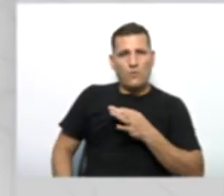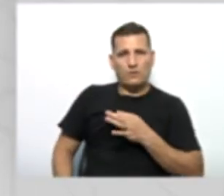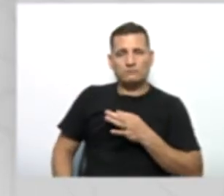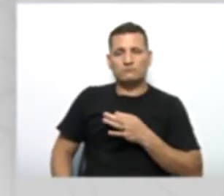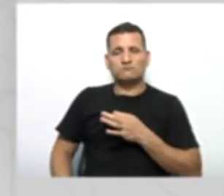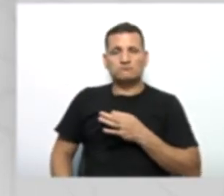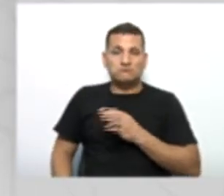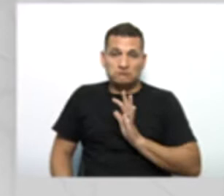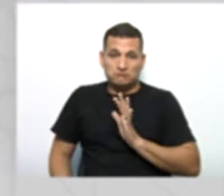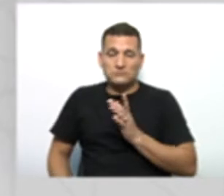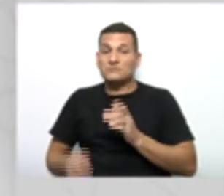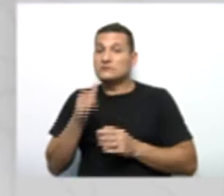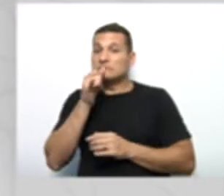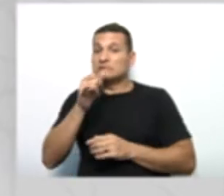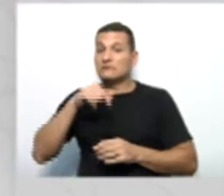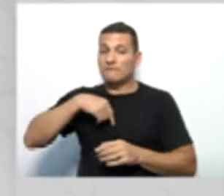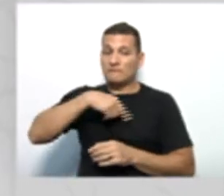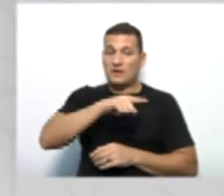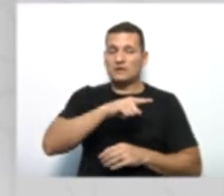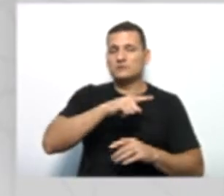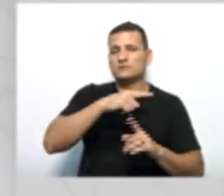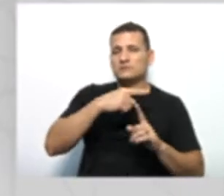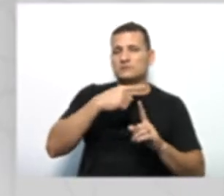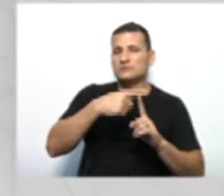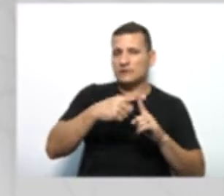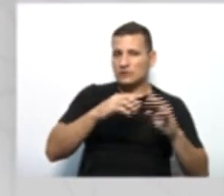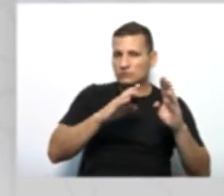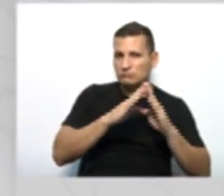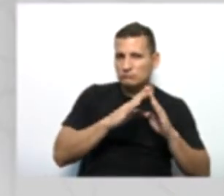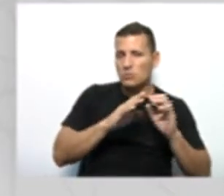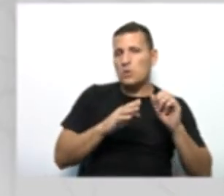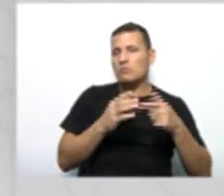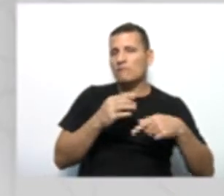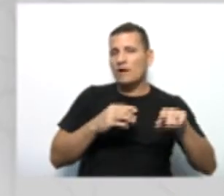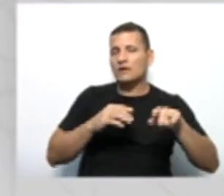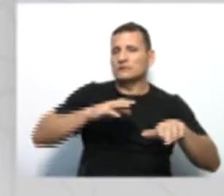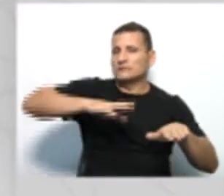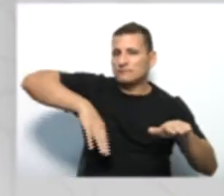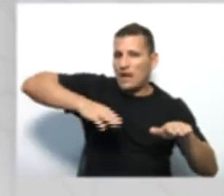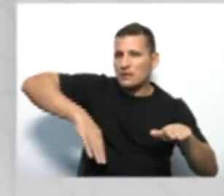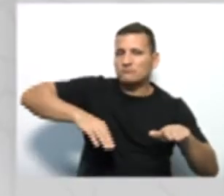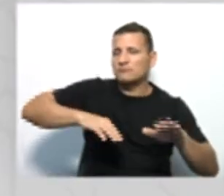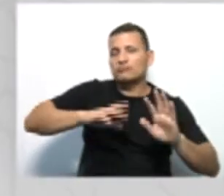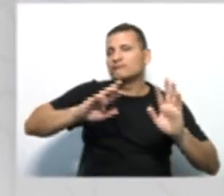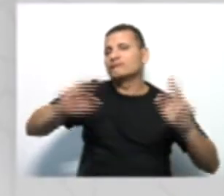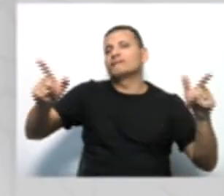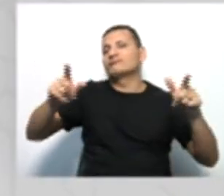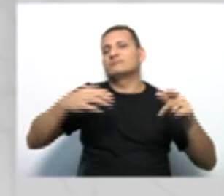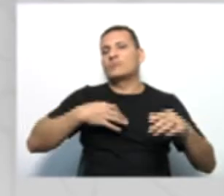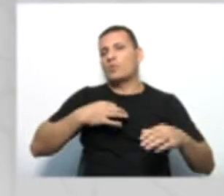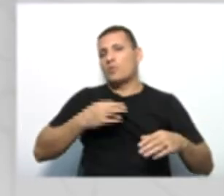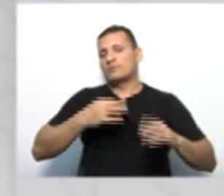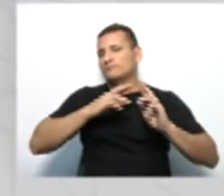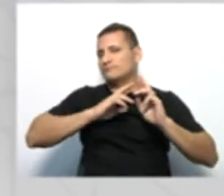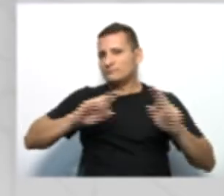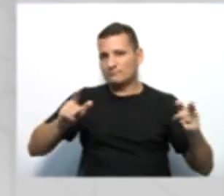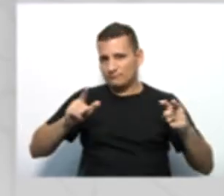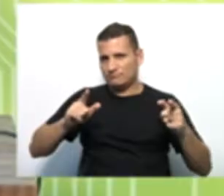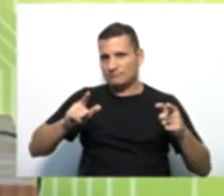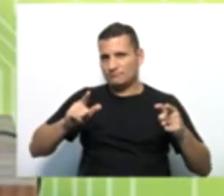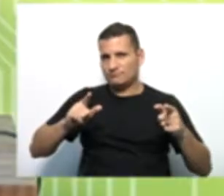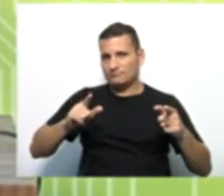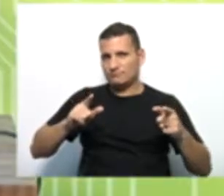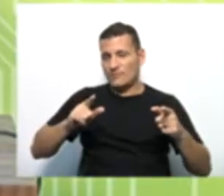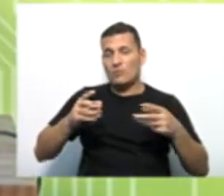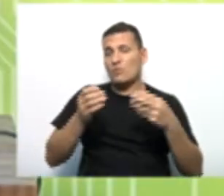que eu me vestiria para ir para uma praia ou para ir ali no rio tomar um banho. Ou se eu fosse sair para uma festa com os meus amigos. O modo